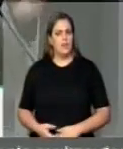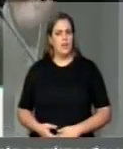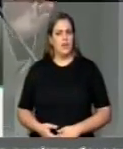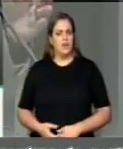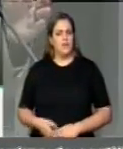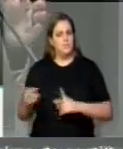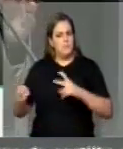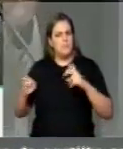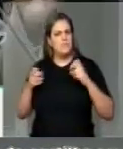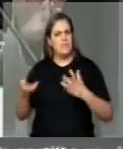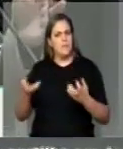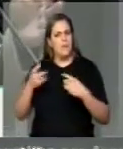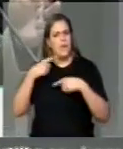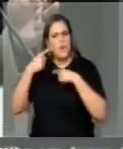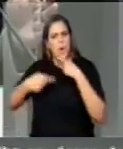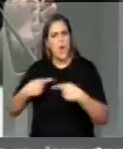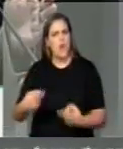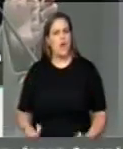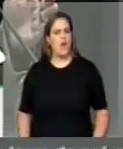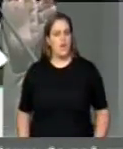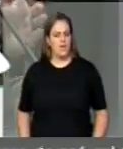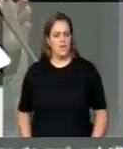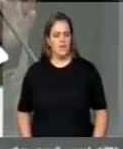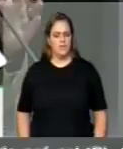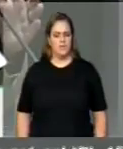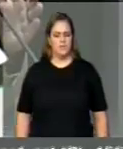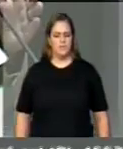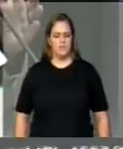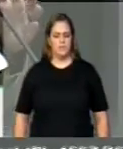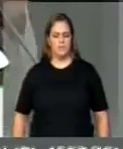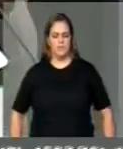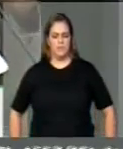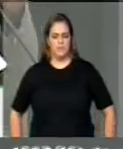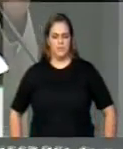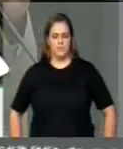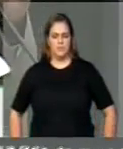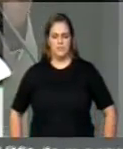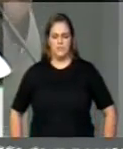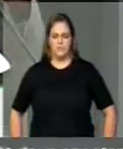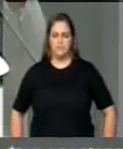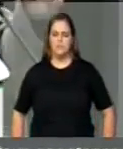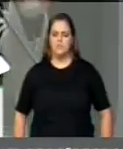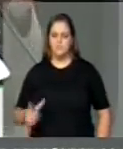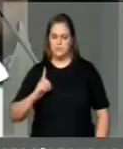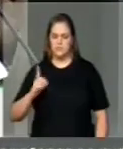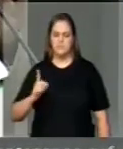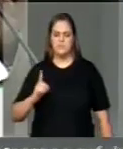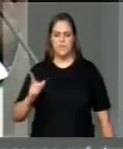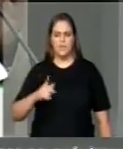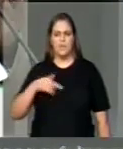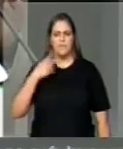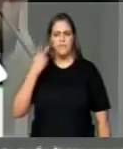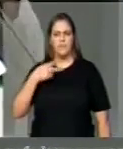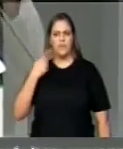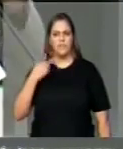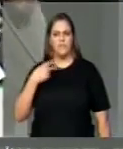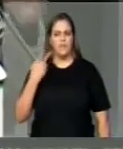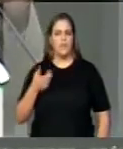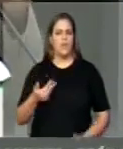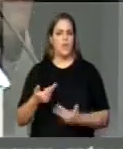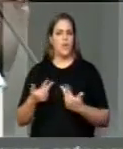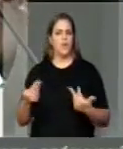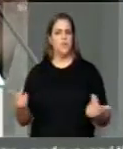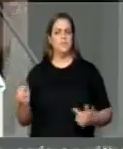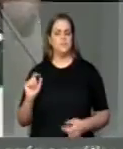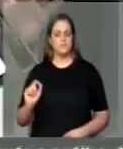inclusive agora uma conta numérica e falaciosa que é muito estranha e me parece, de novo falando de Jogos Olímpicos, que é um